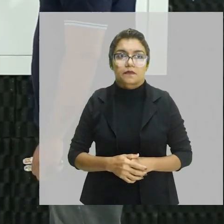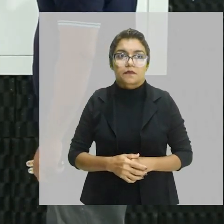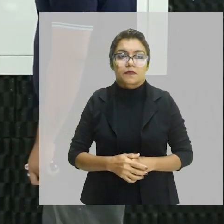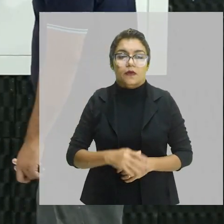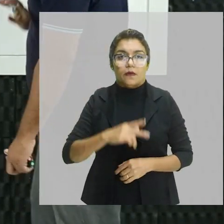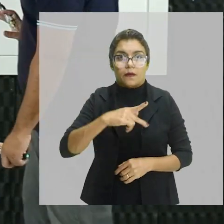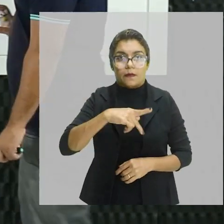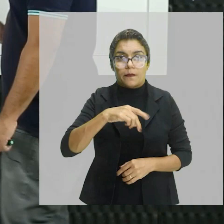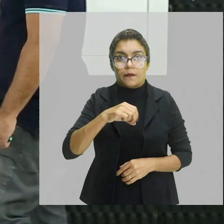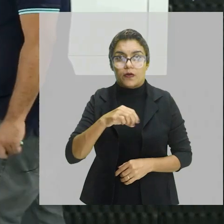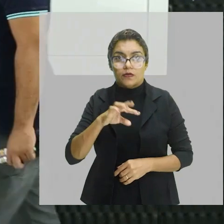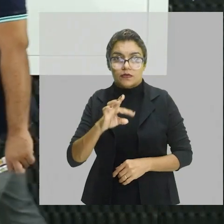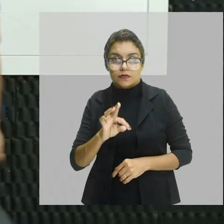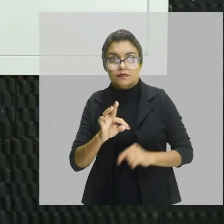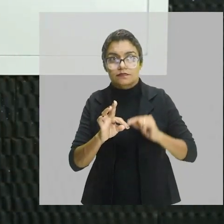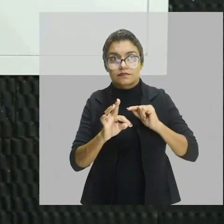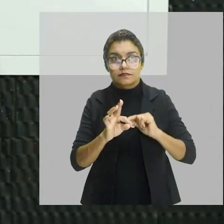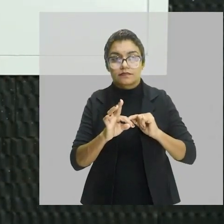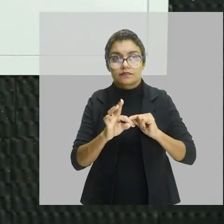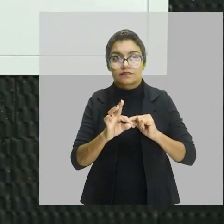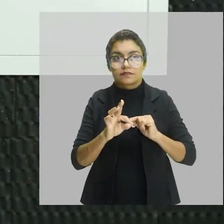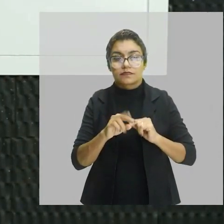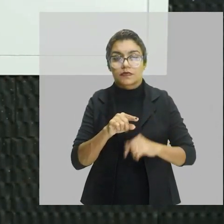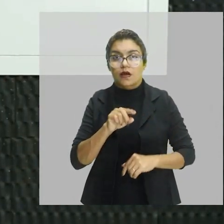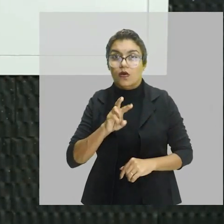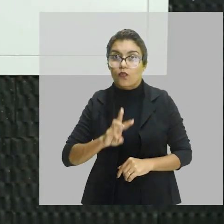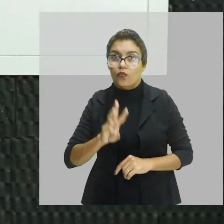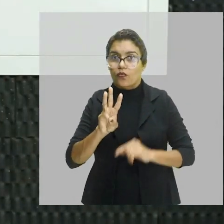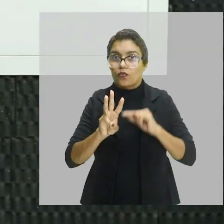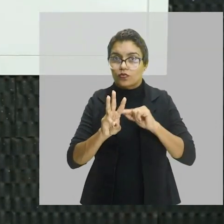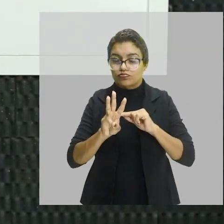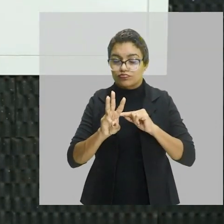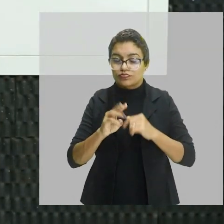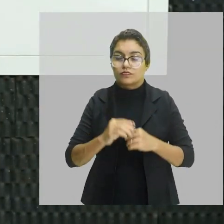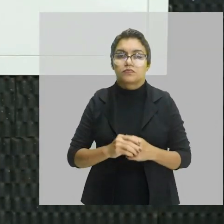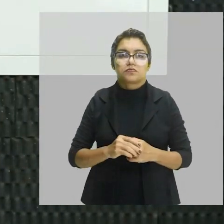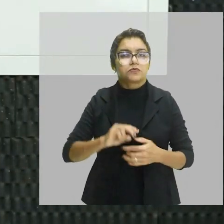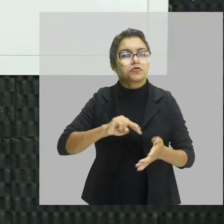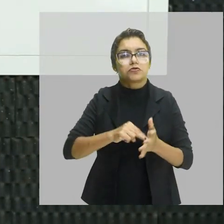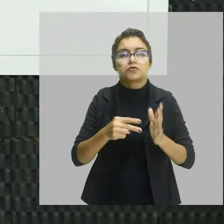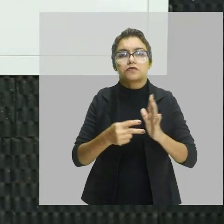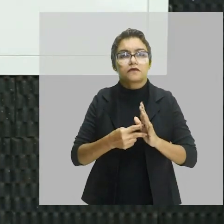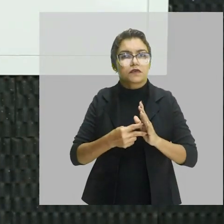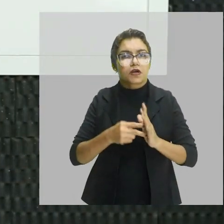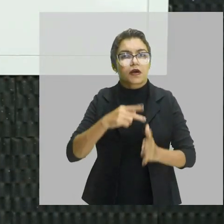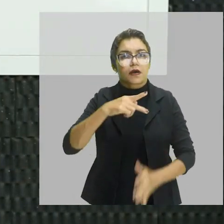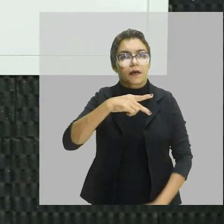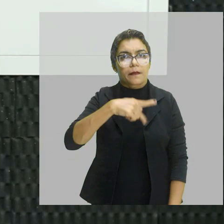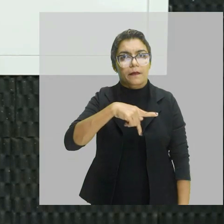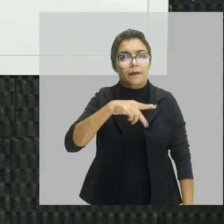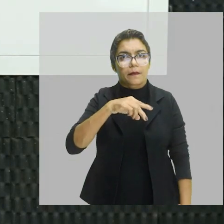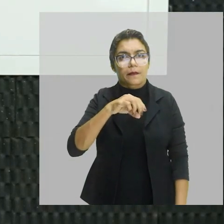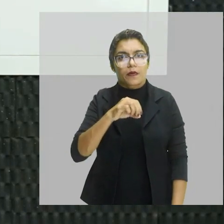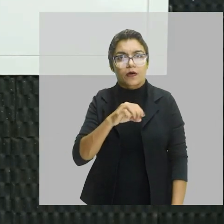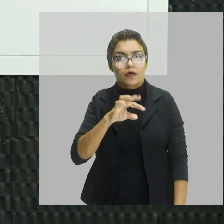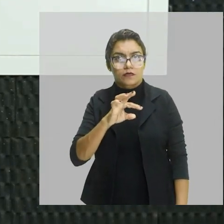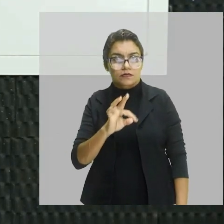W. Pronto. Então, o que quer dizer potência? Certo?